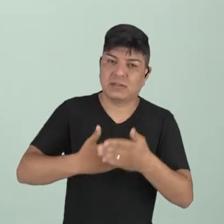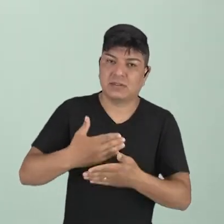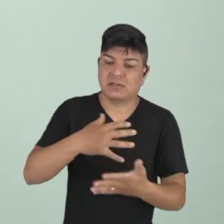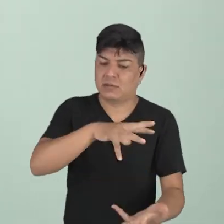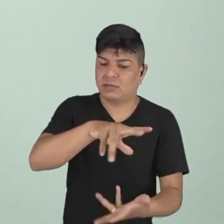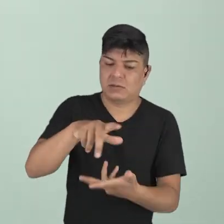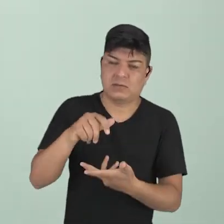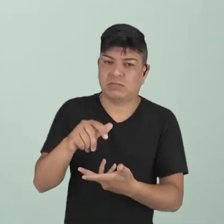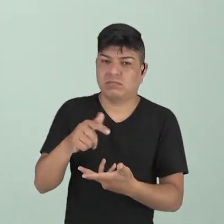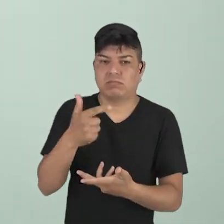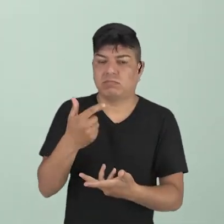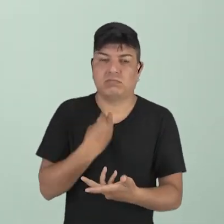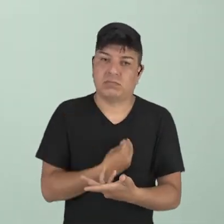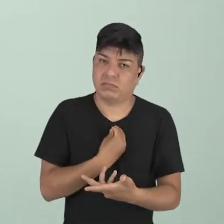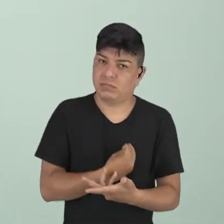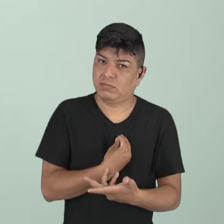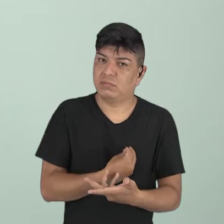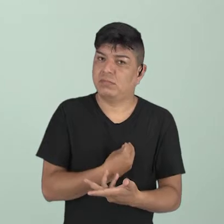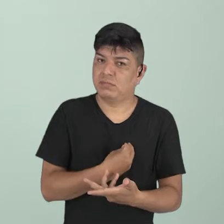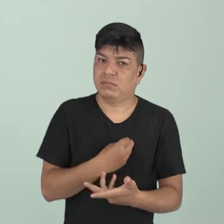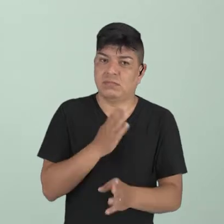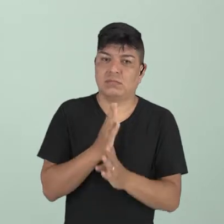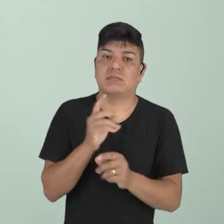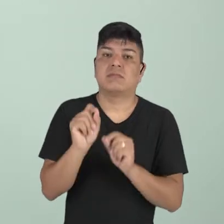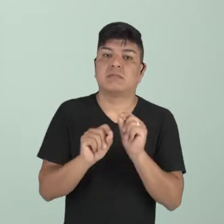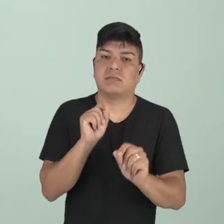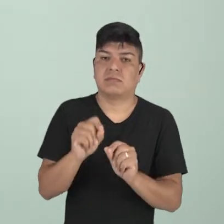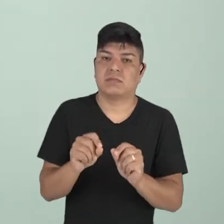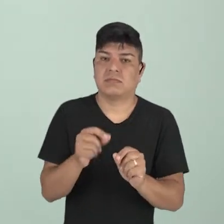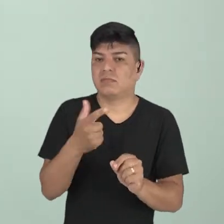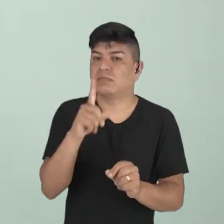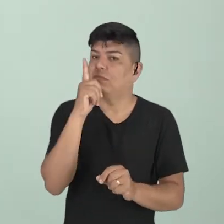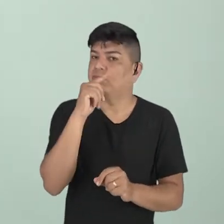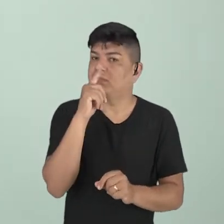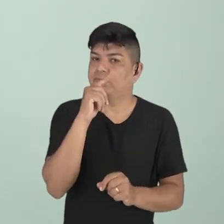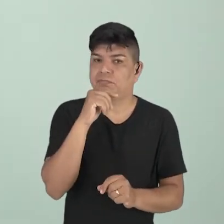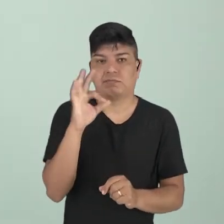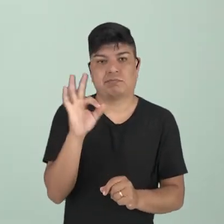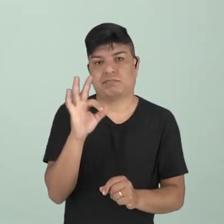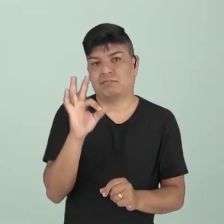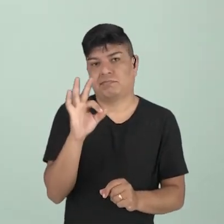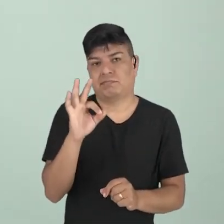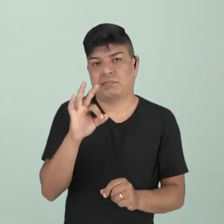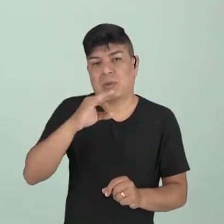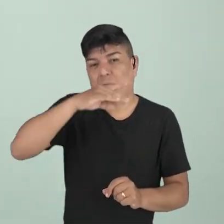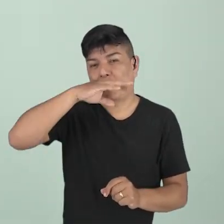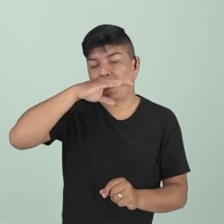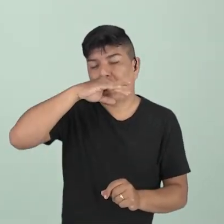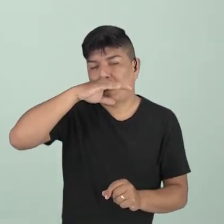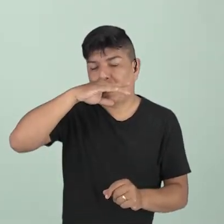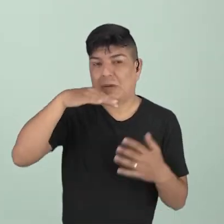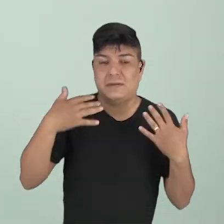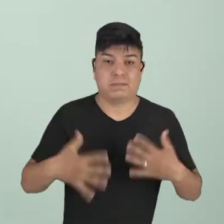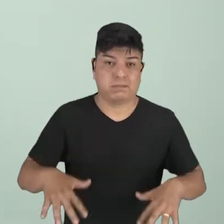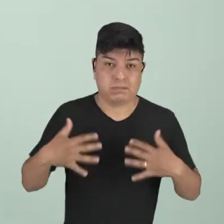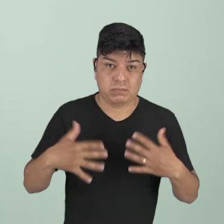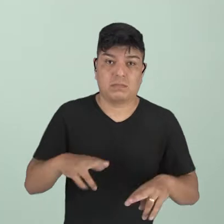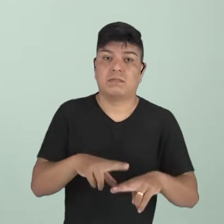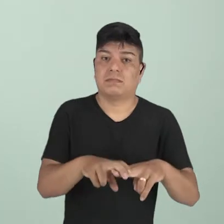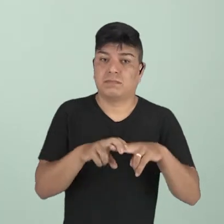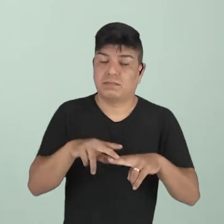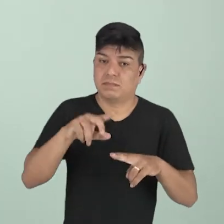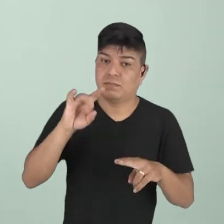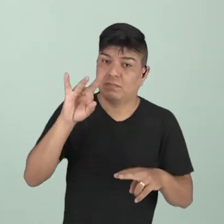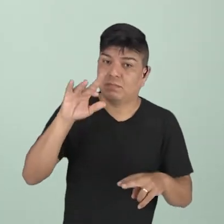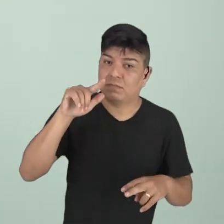não tinha condições, né, para abrigar essa vida. Não tinha água em estado líquido, as temperaturas eram muito elevadas, tá? Então só